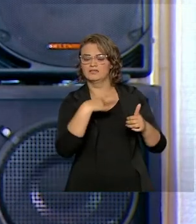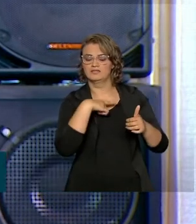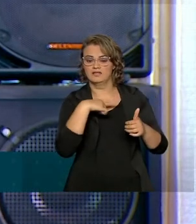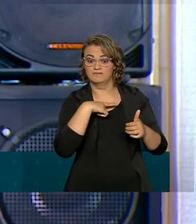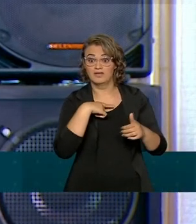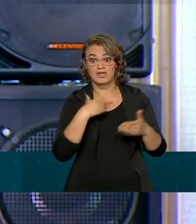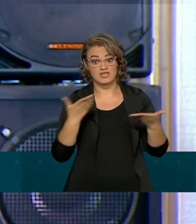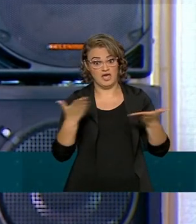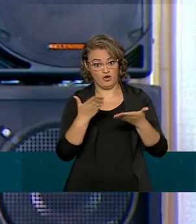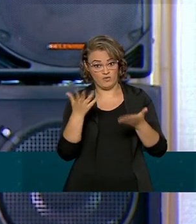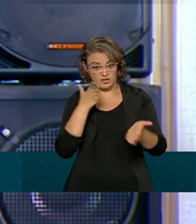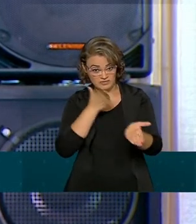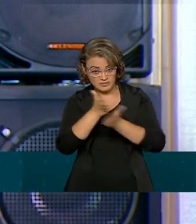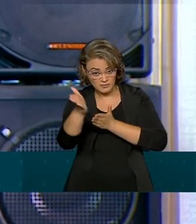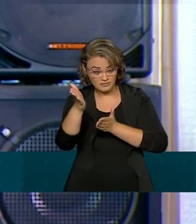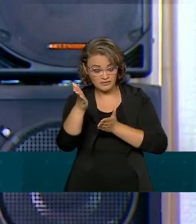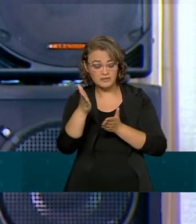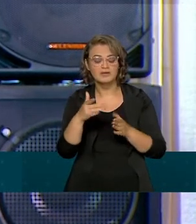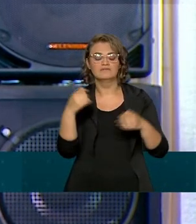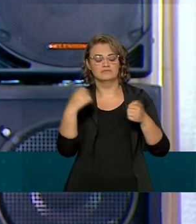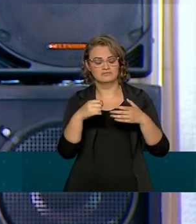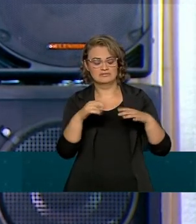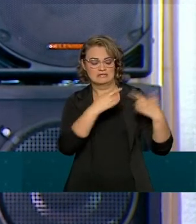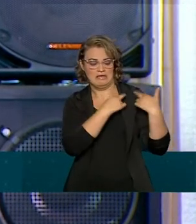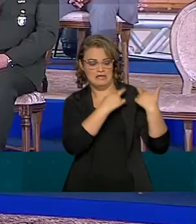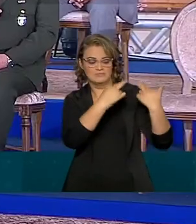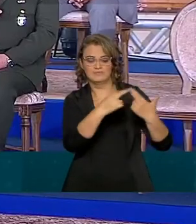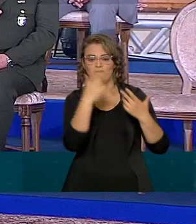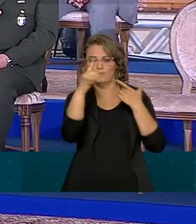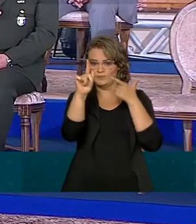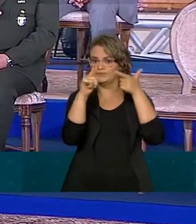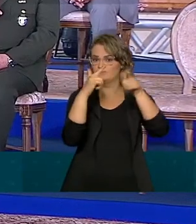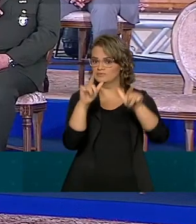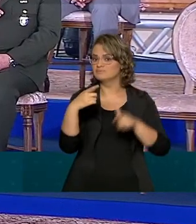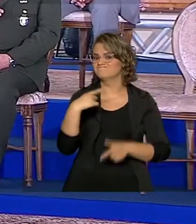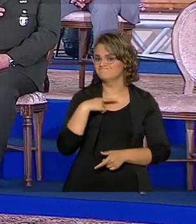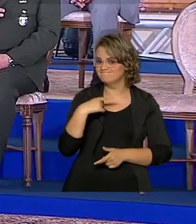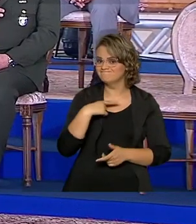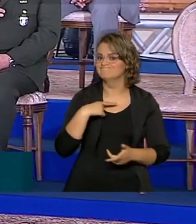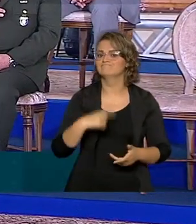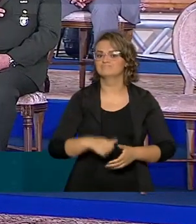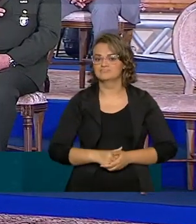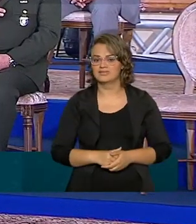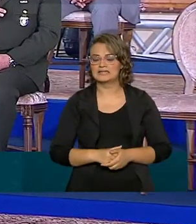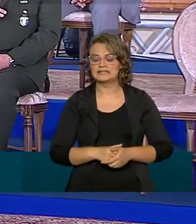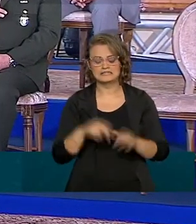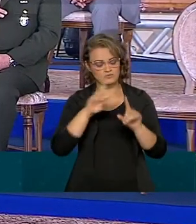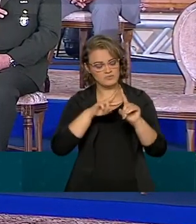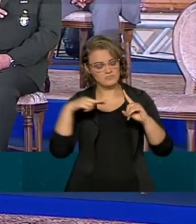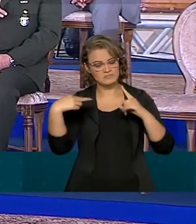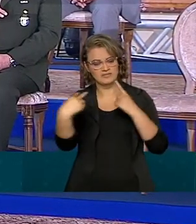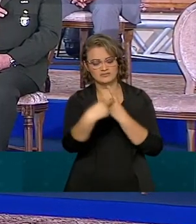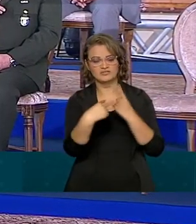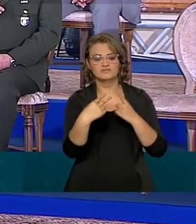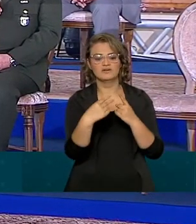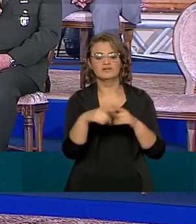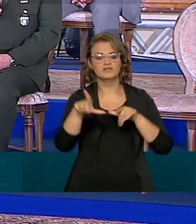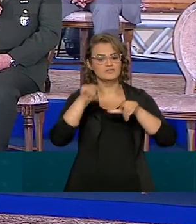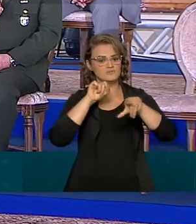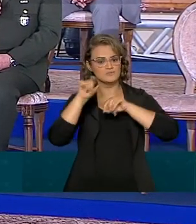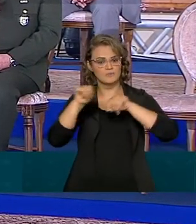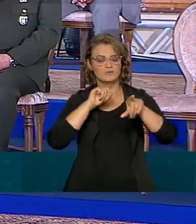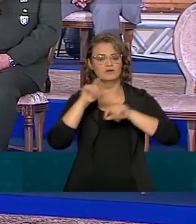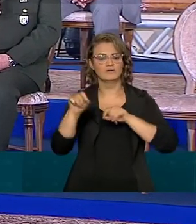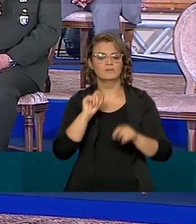exagerado os senhores ainda maiores responsabilidades E foi com essa perspectiva que se deu a